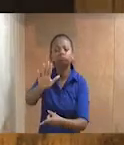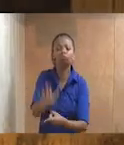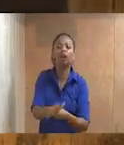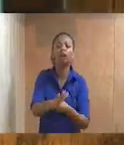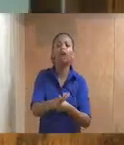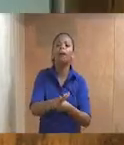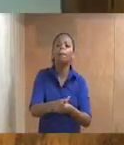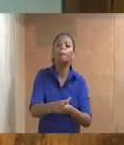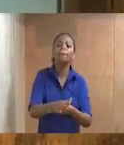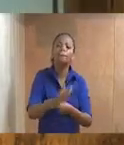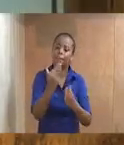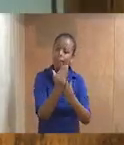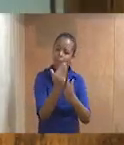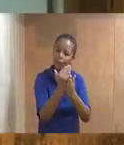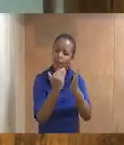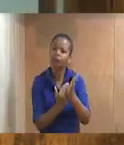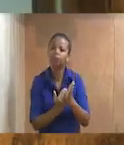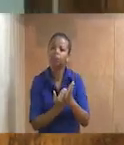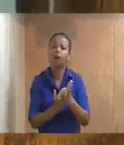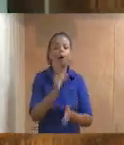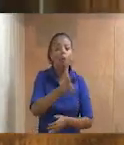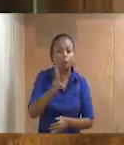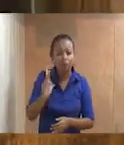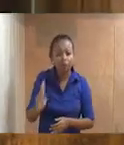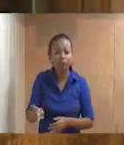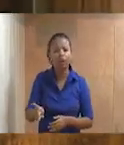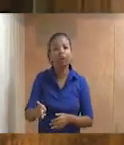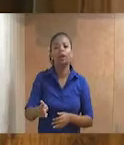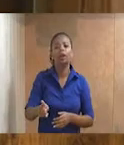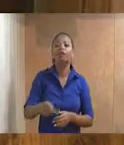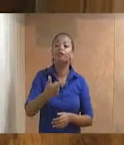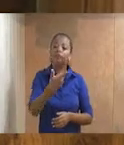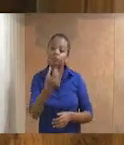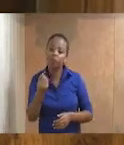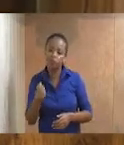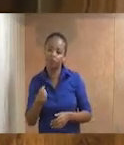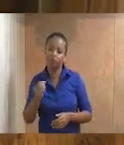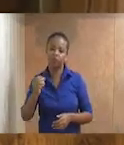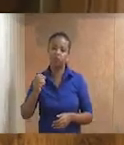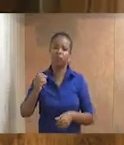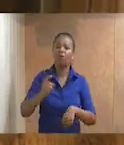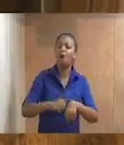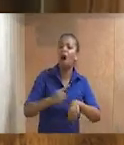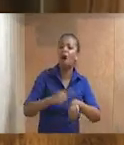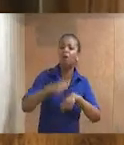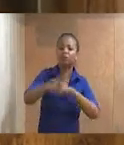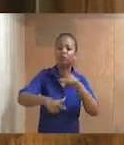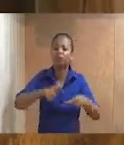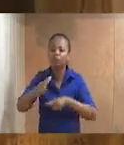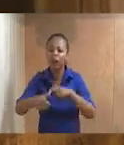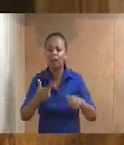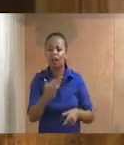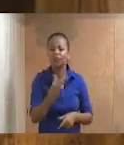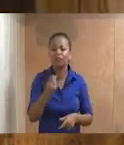um terço, o professor de 20 horas de trabalho, ele tem